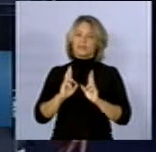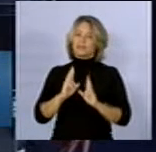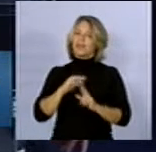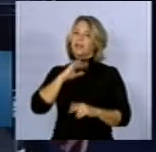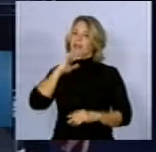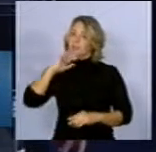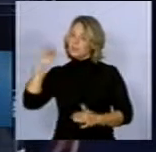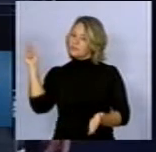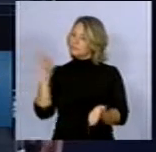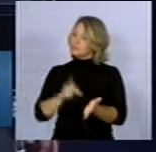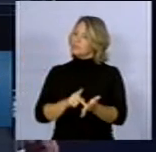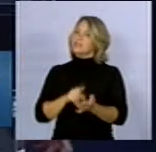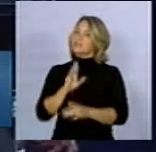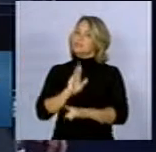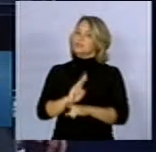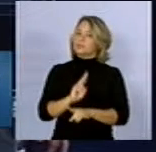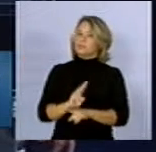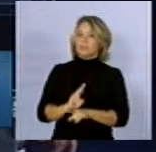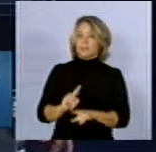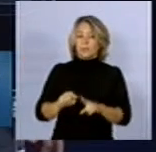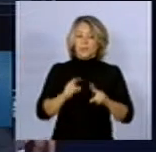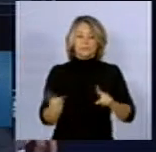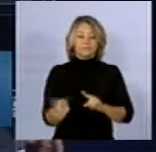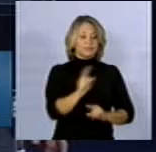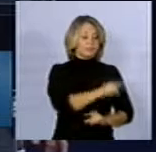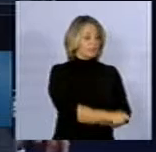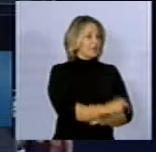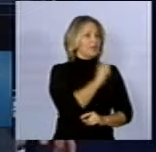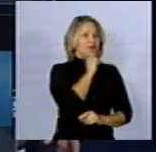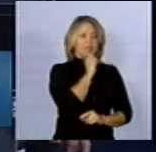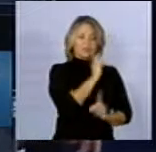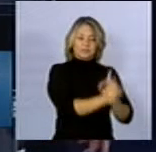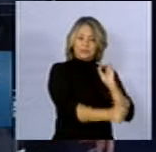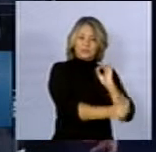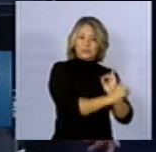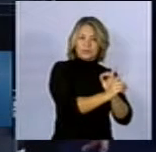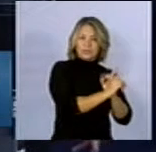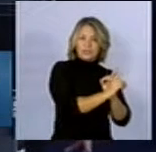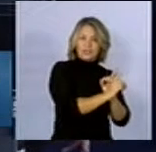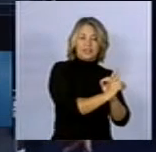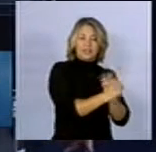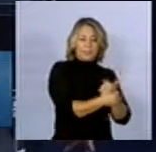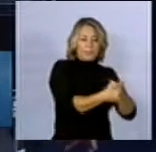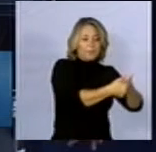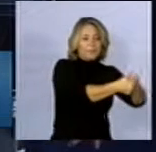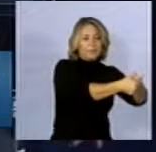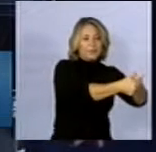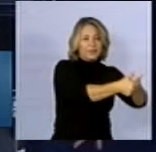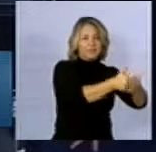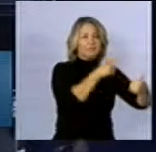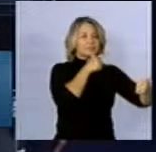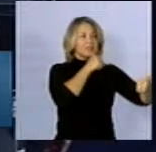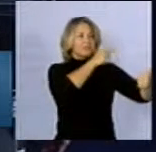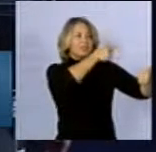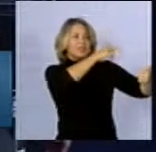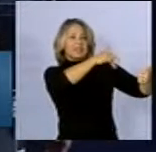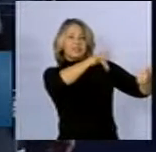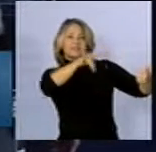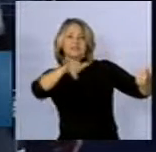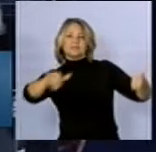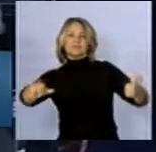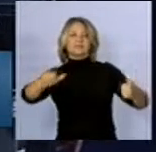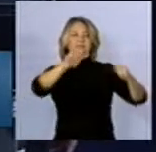a proteção. Por outro lado, elas não são encontradas mesmo na proximidade das linhas de